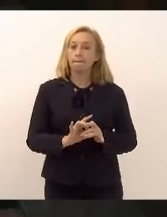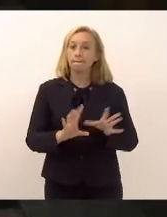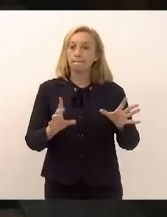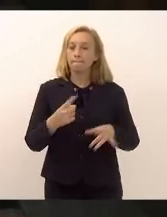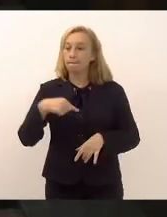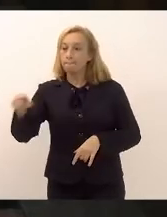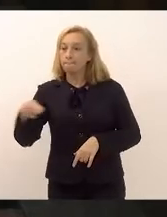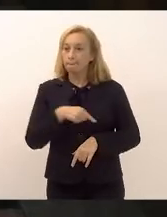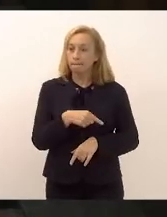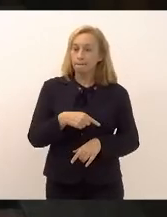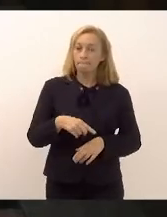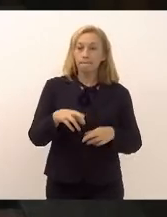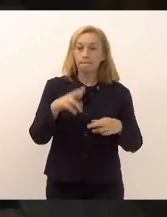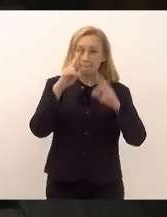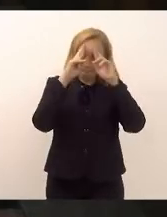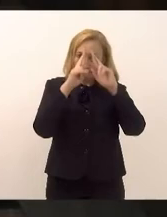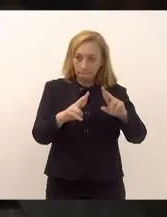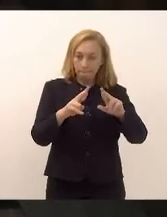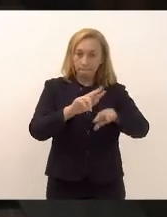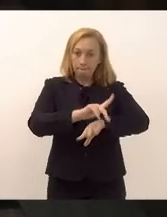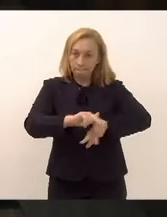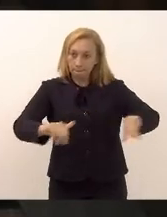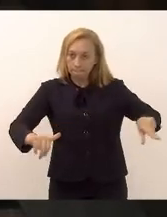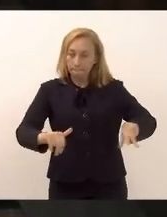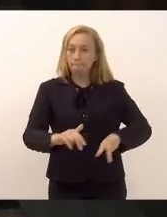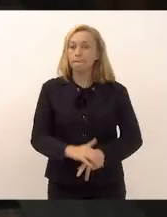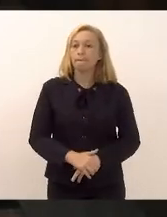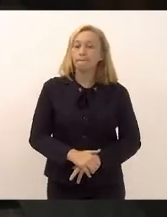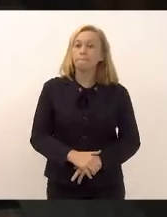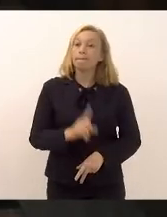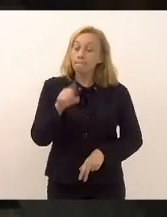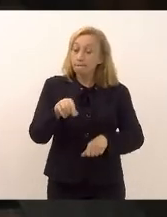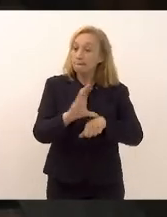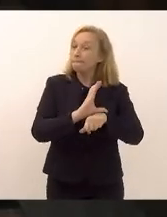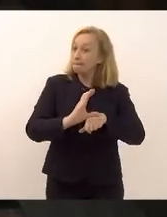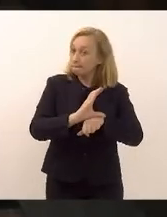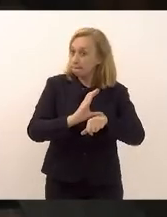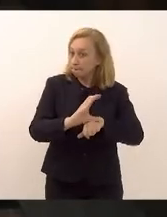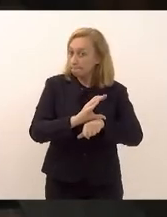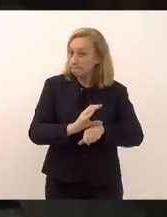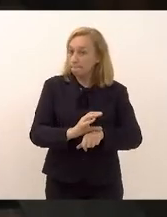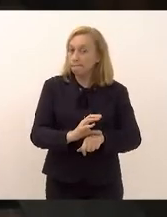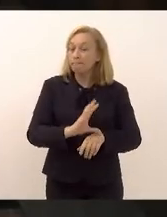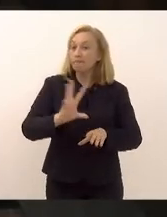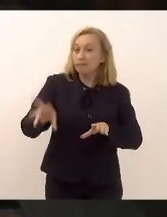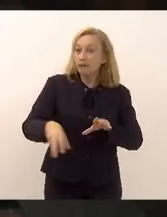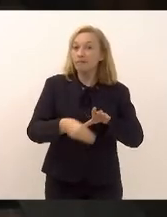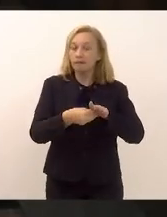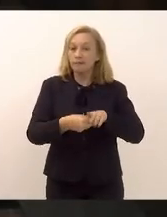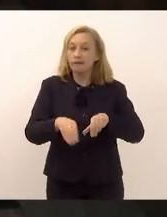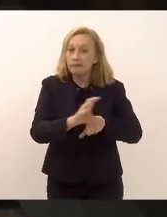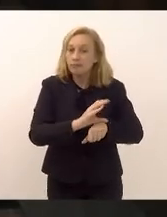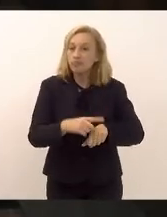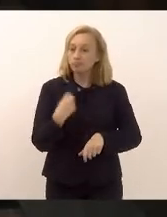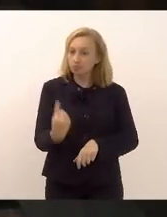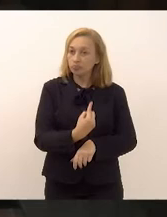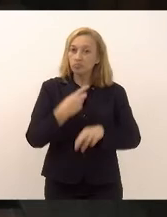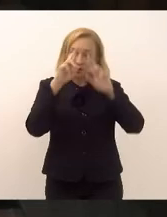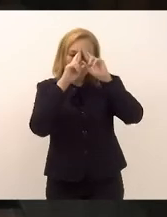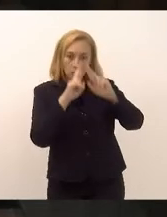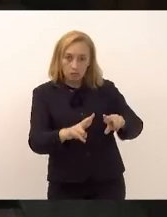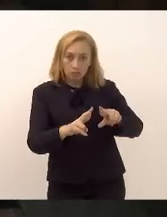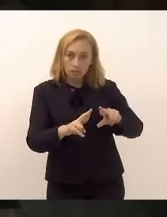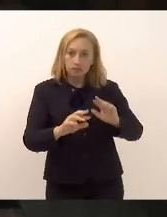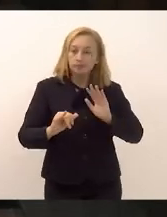do respeito à pluralidade e à diversidade. Isso é constitucional. Está na nossa Constituição o respeito